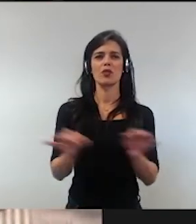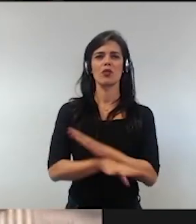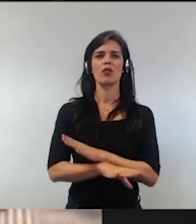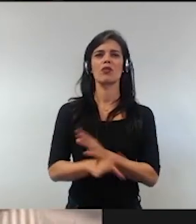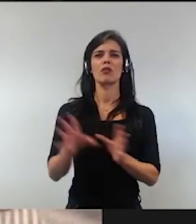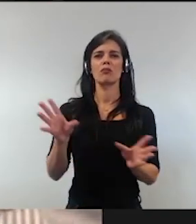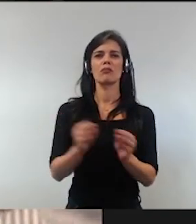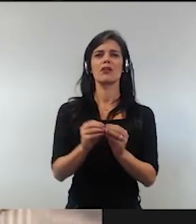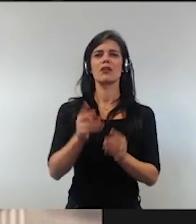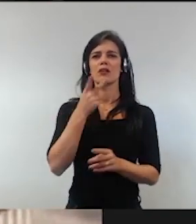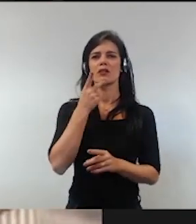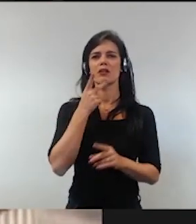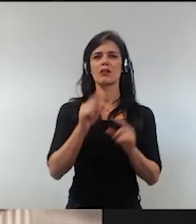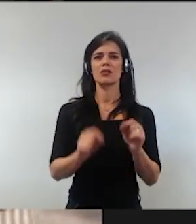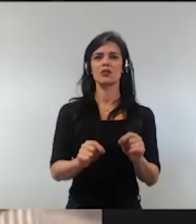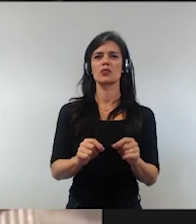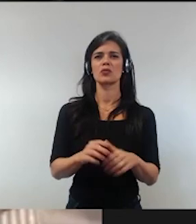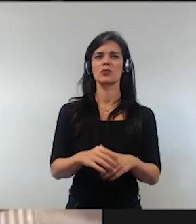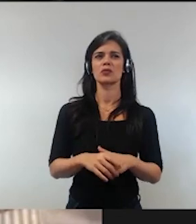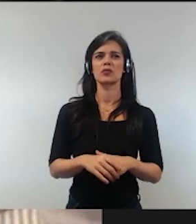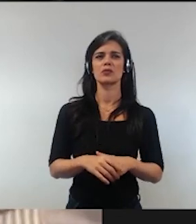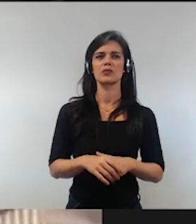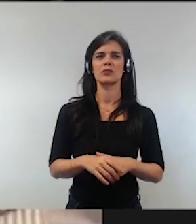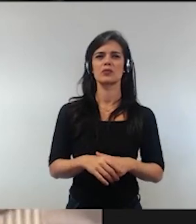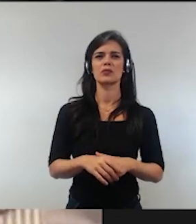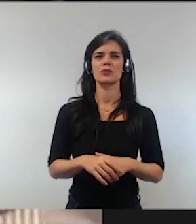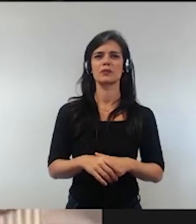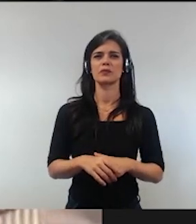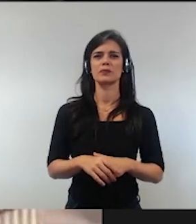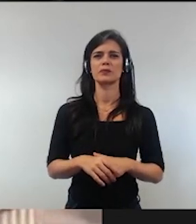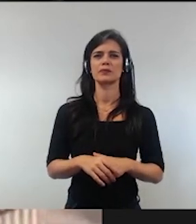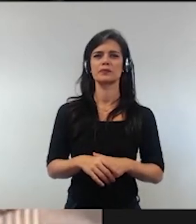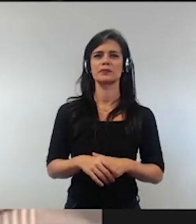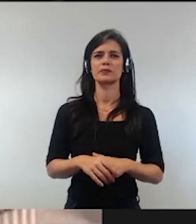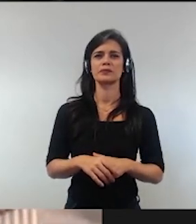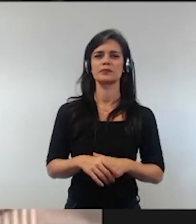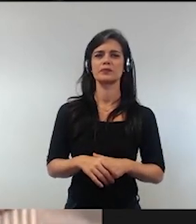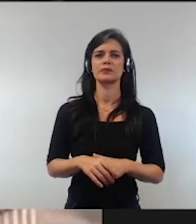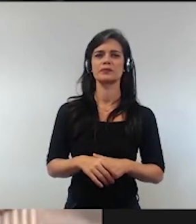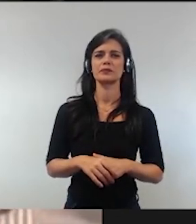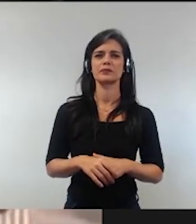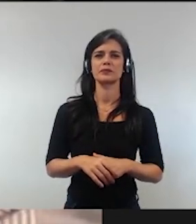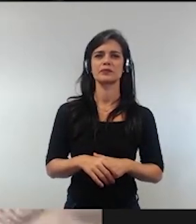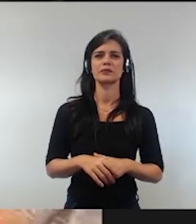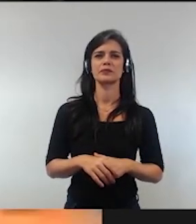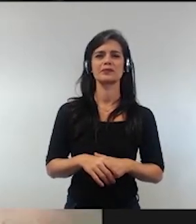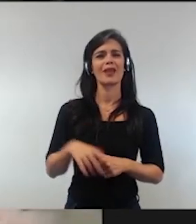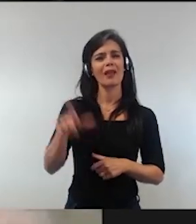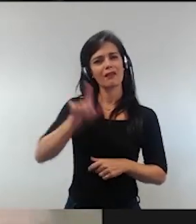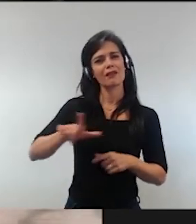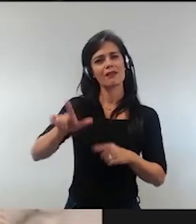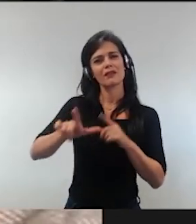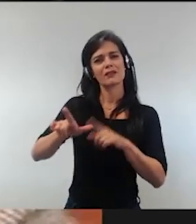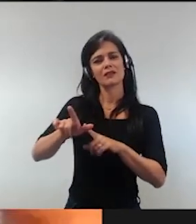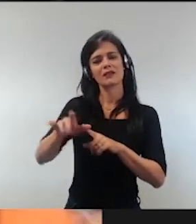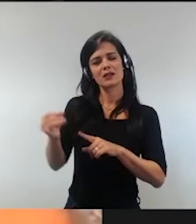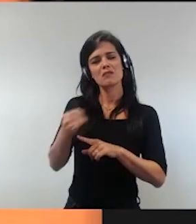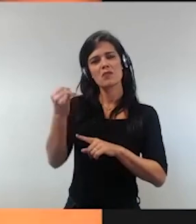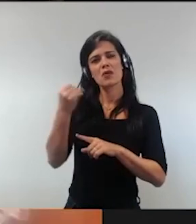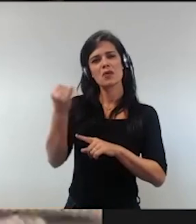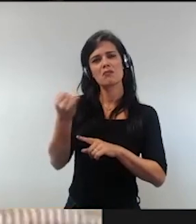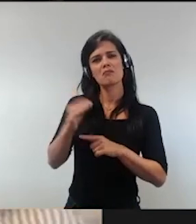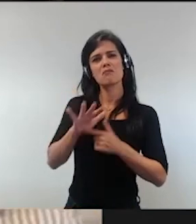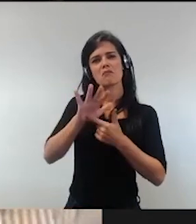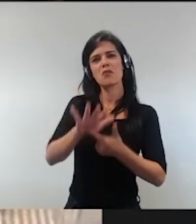concluiria no sentido de que a literatura ela é importante, não apenas